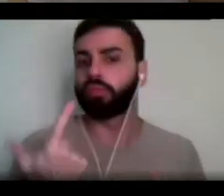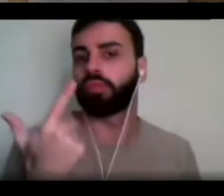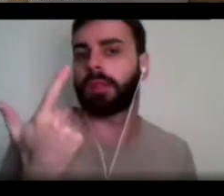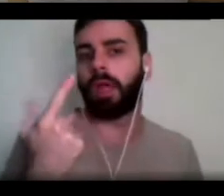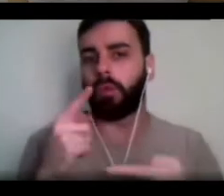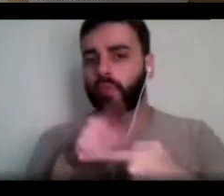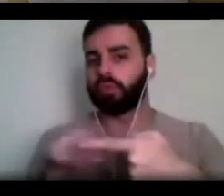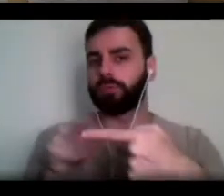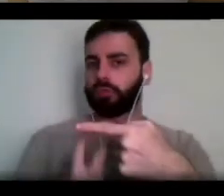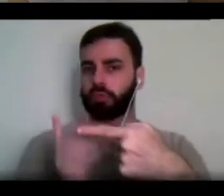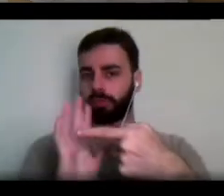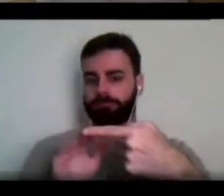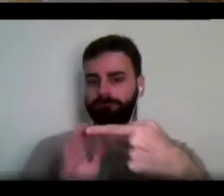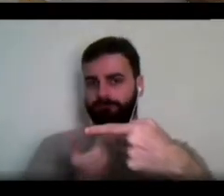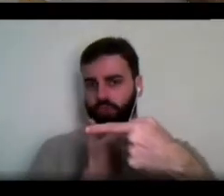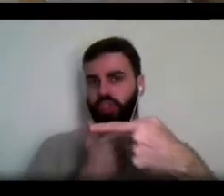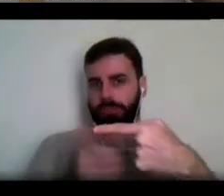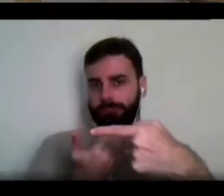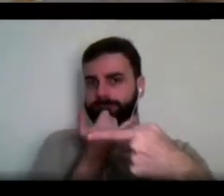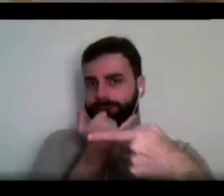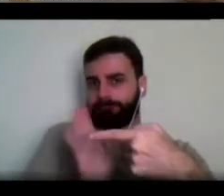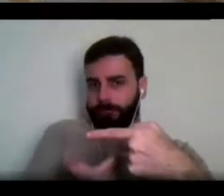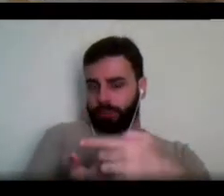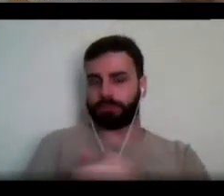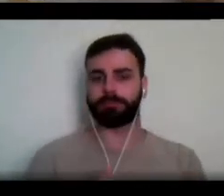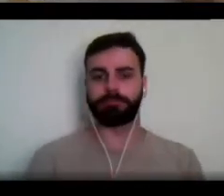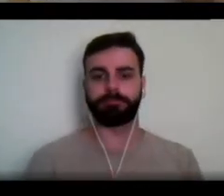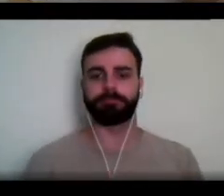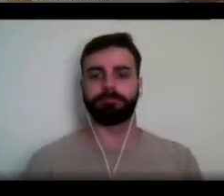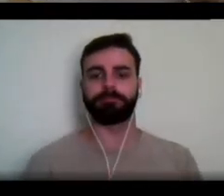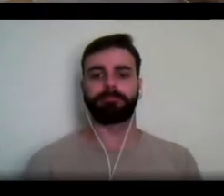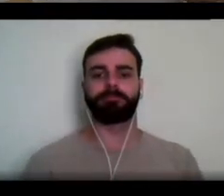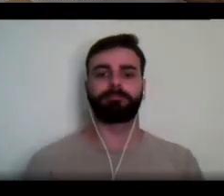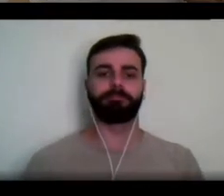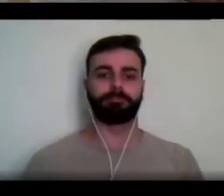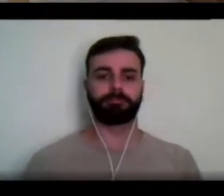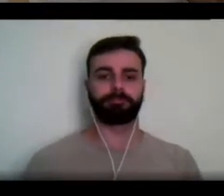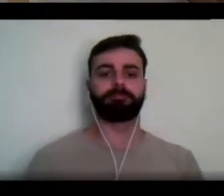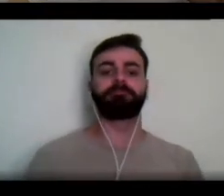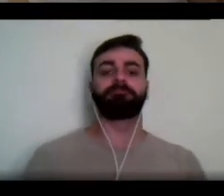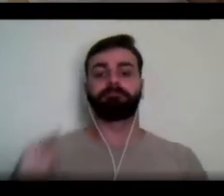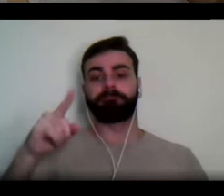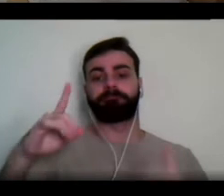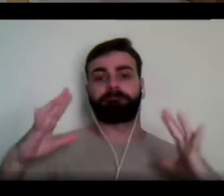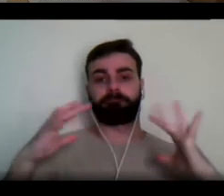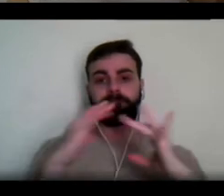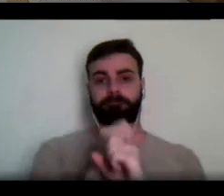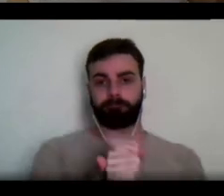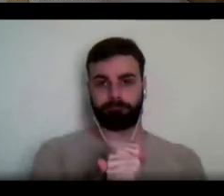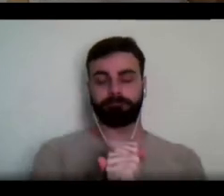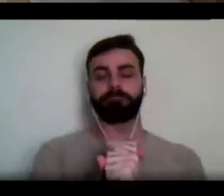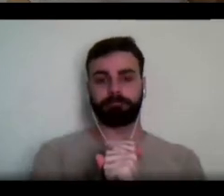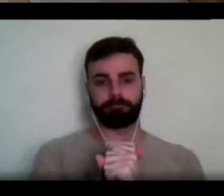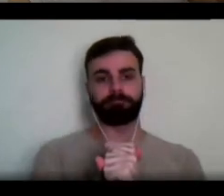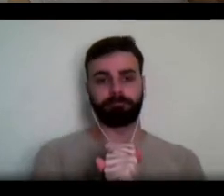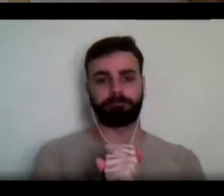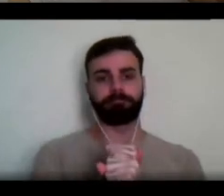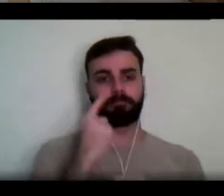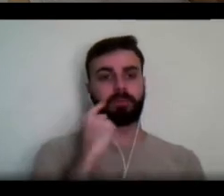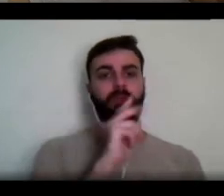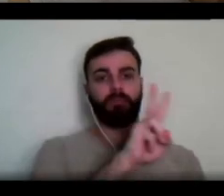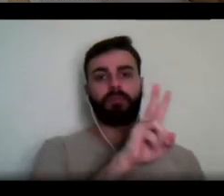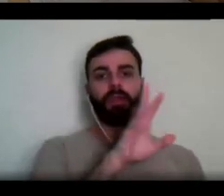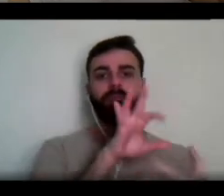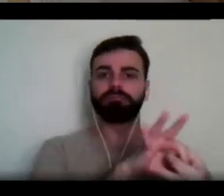1 segundo ao quadrado. Pronto. Fazendo essa conta aqui, ó, V, então, de 2 segundos